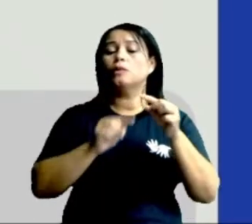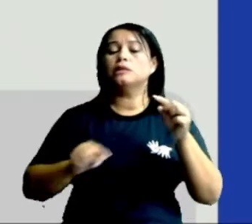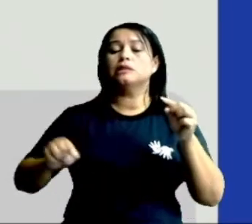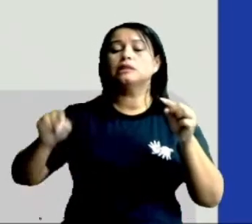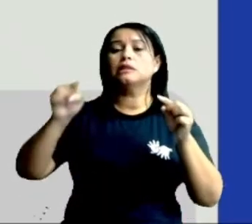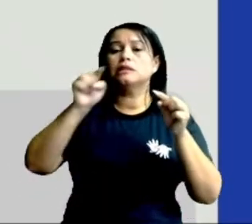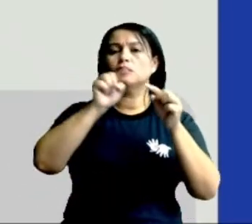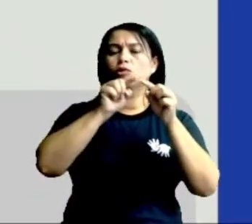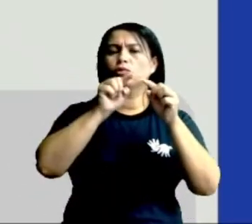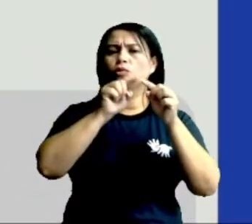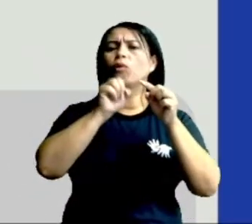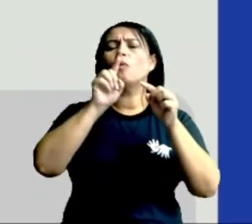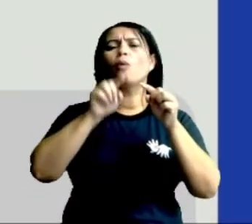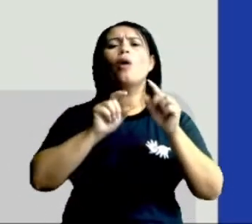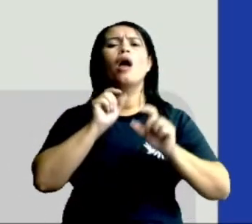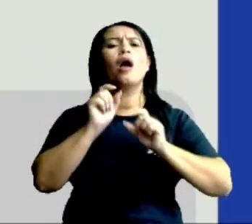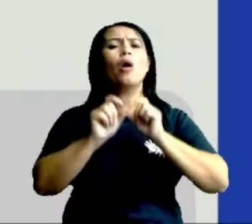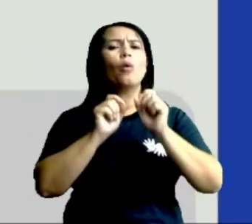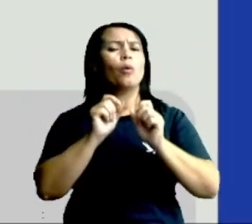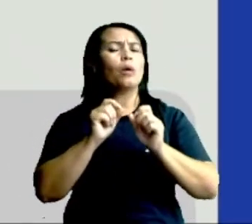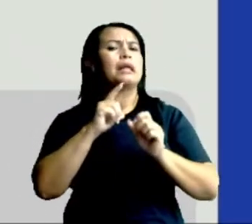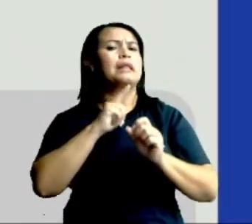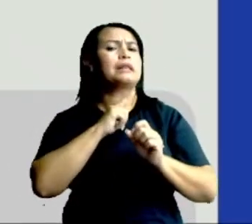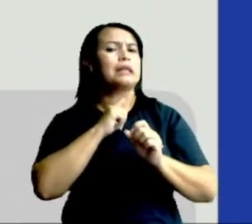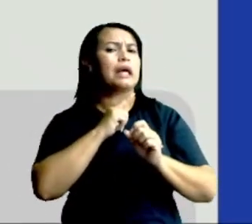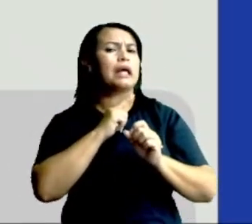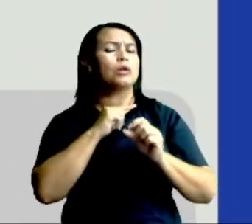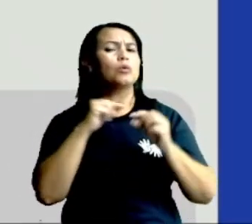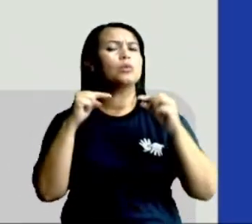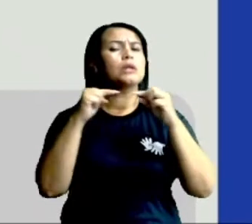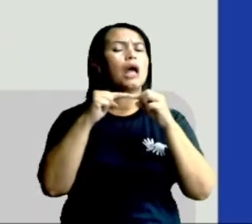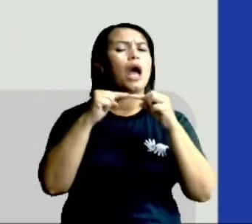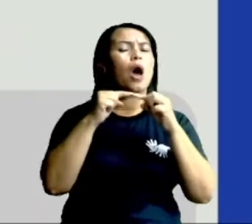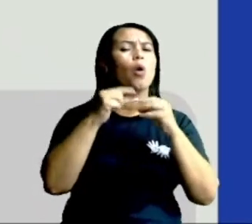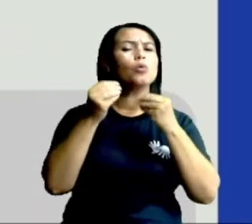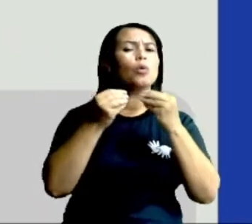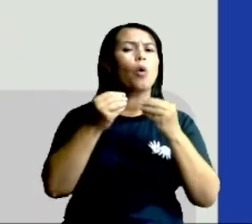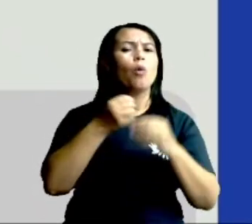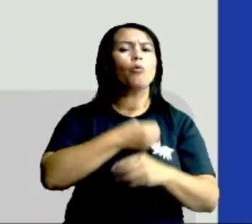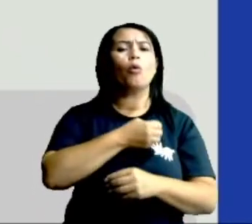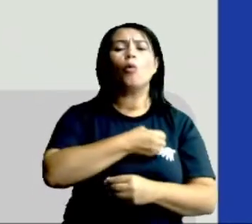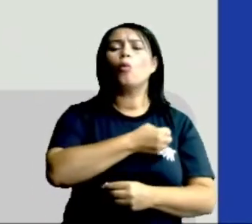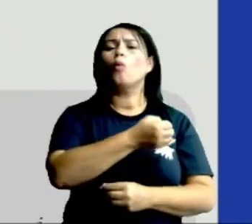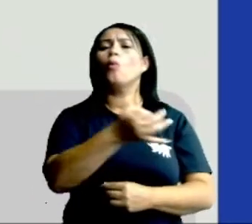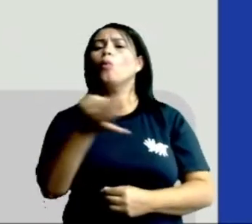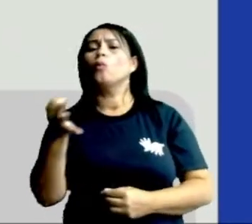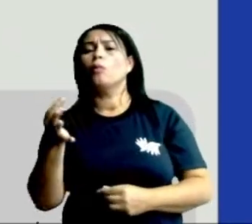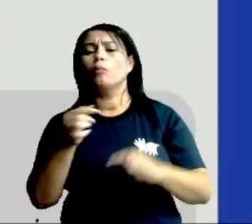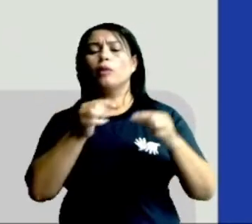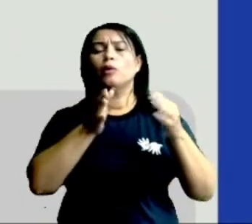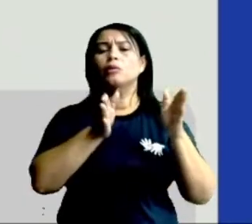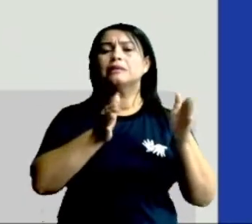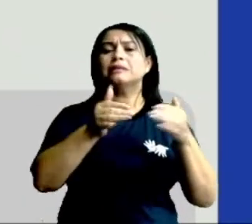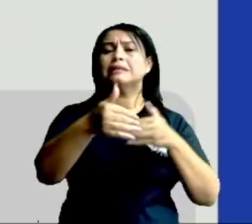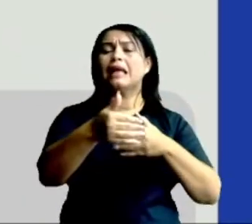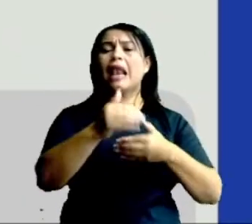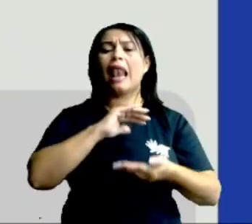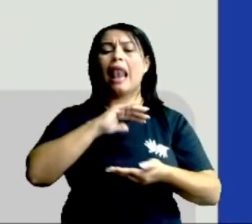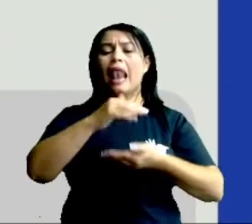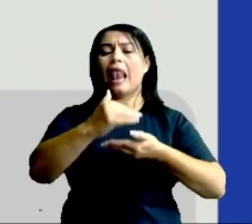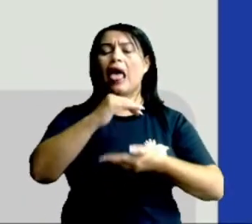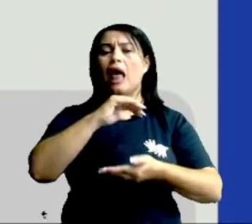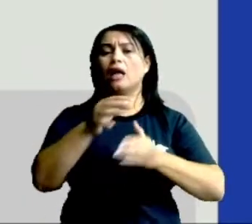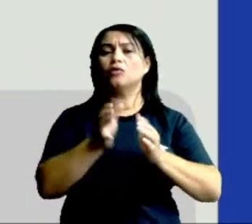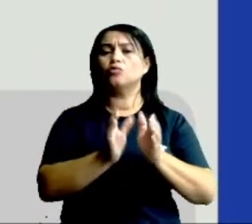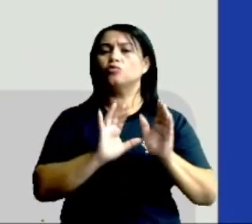O círculo é determinado de acordo com o aumento do número de lados de um polígono. Quanto mais lados